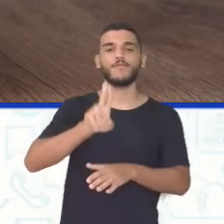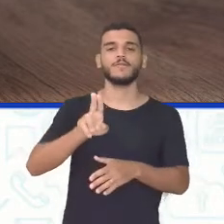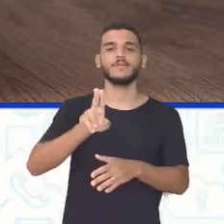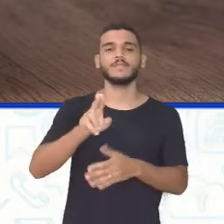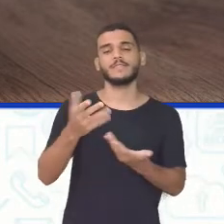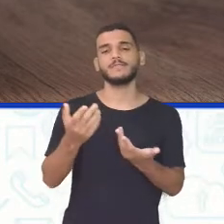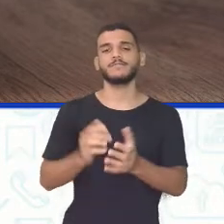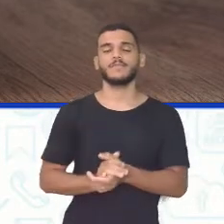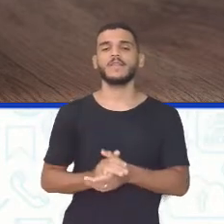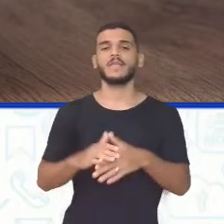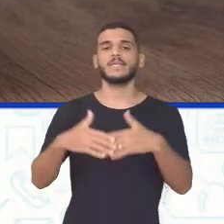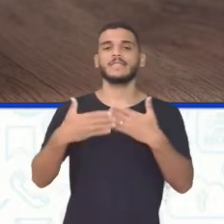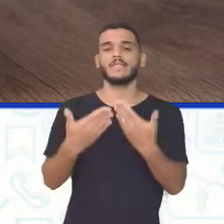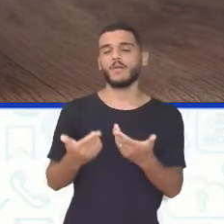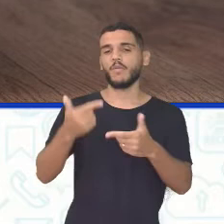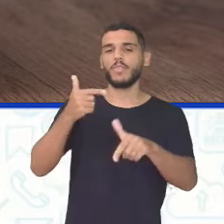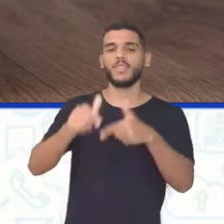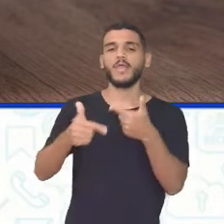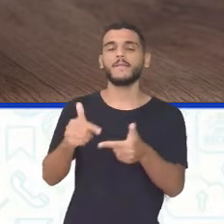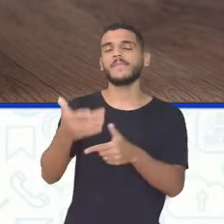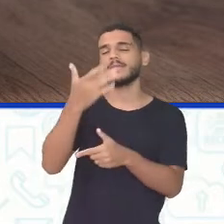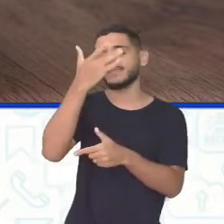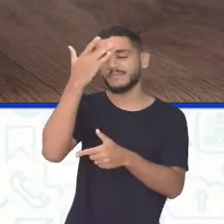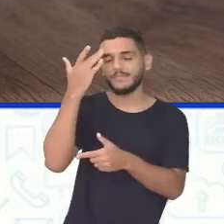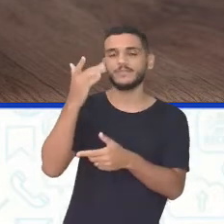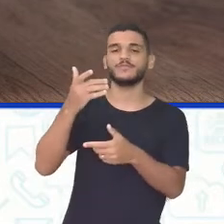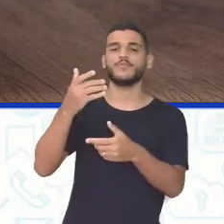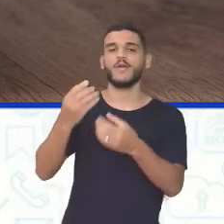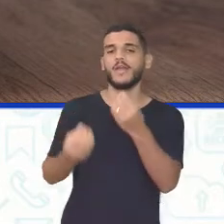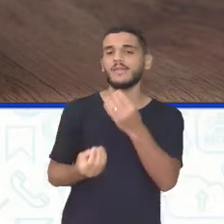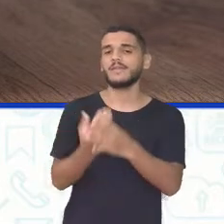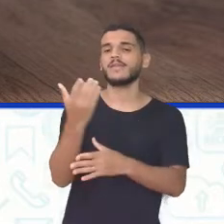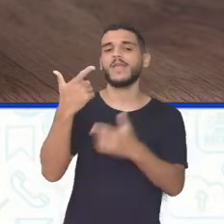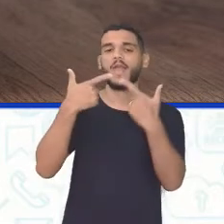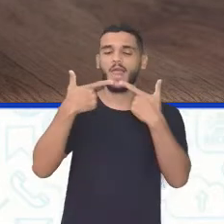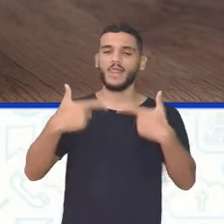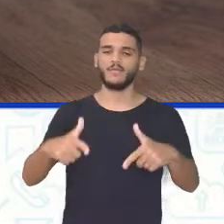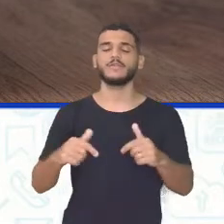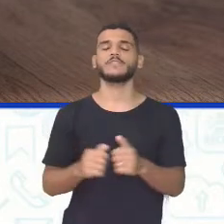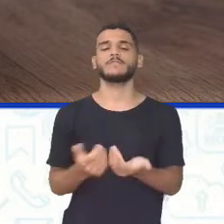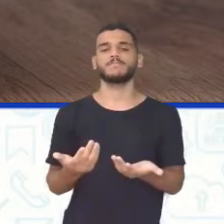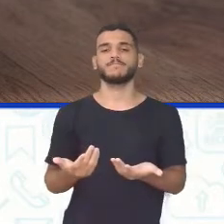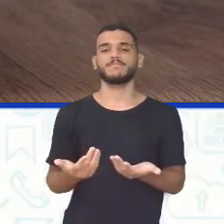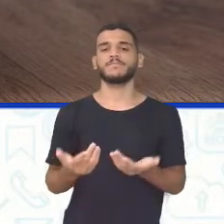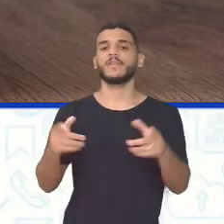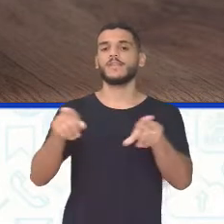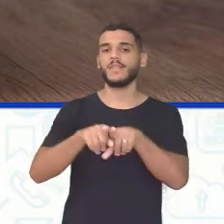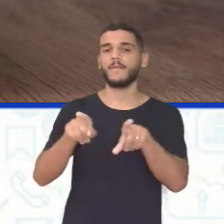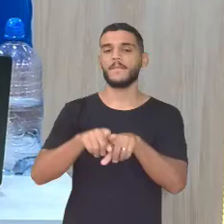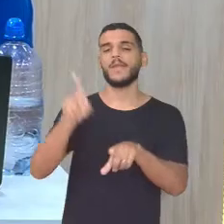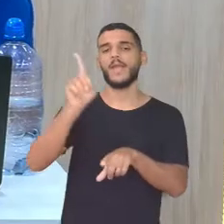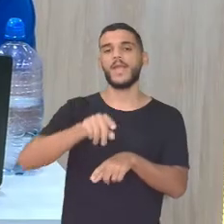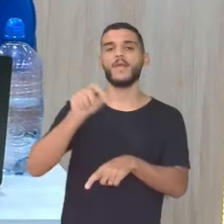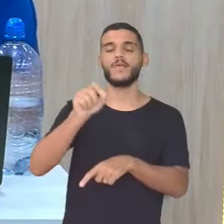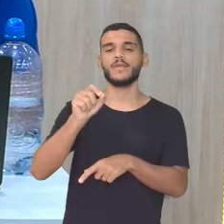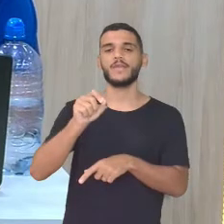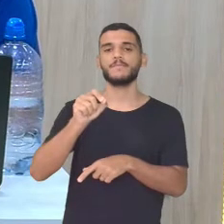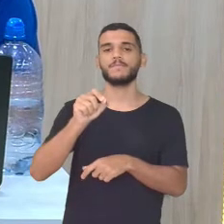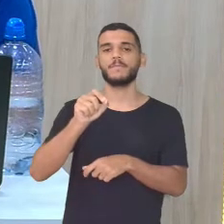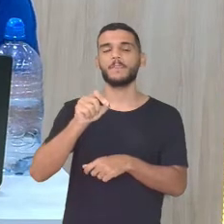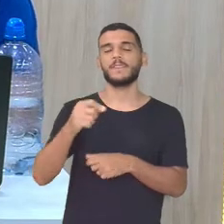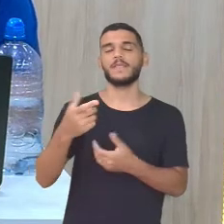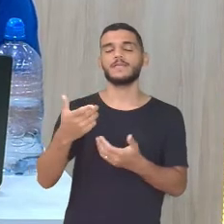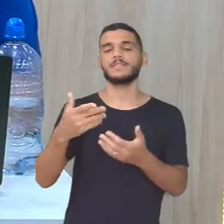engenho, né? Do trabalho do autor com a linguagem. Isso. E tem também esse elemento fantástico, né? Além de trabalhar